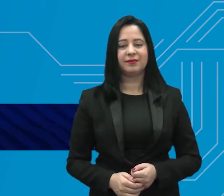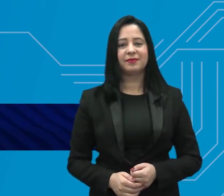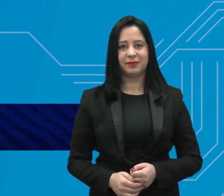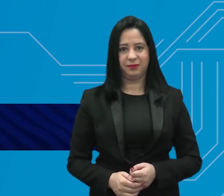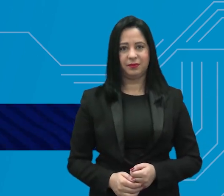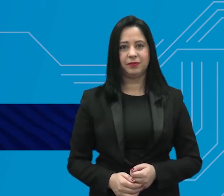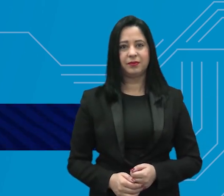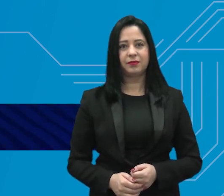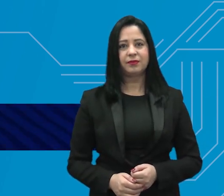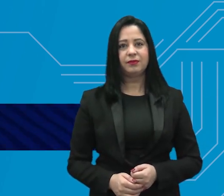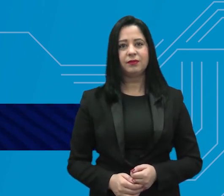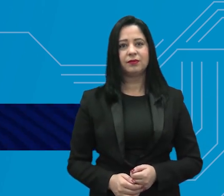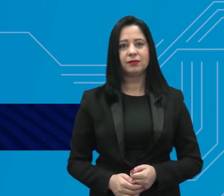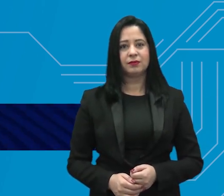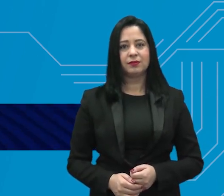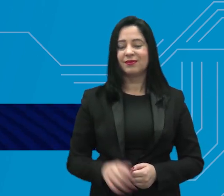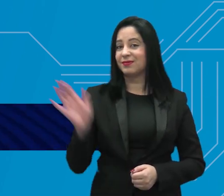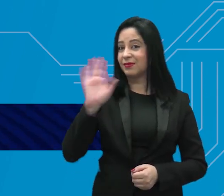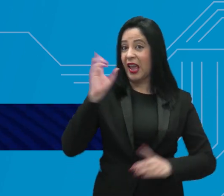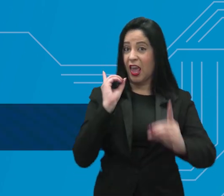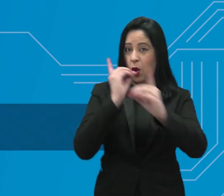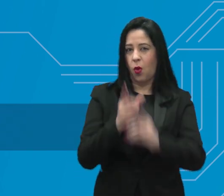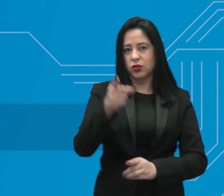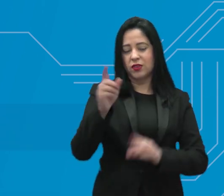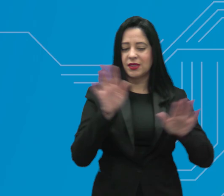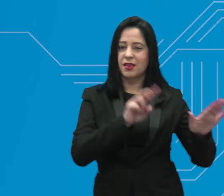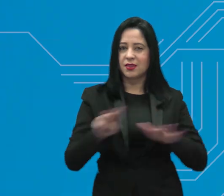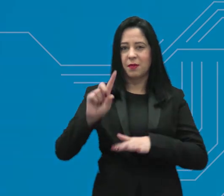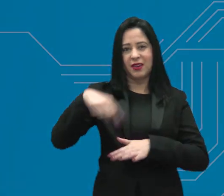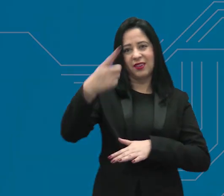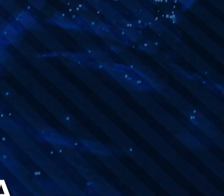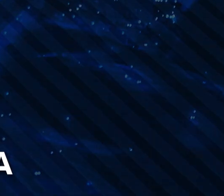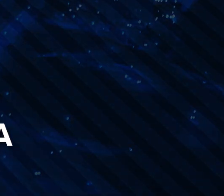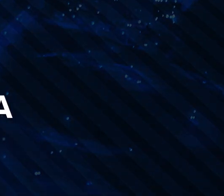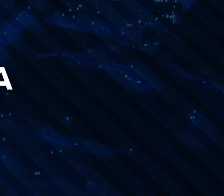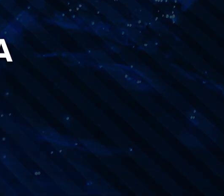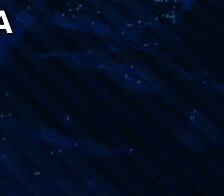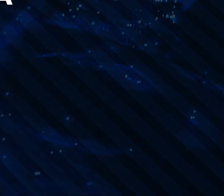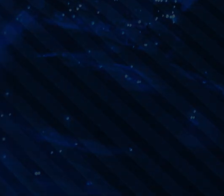@TV Câmara SJC. Até semana que vem, ótimo fim de semana!